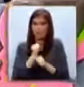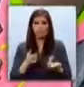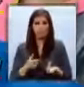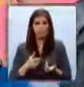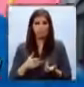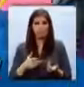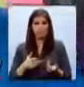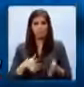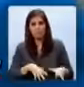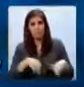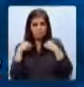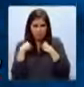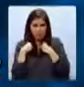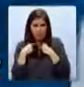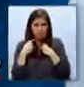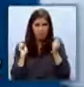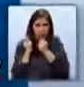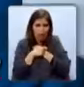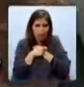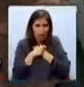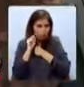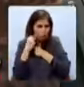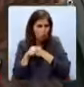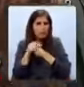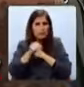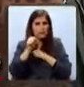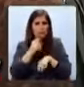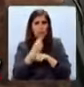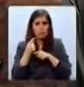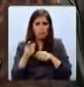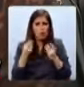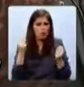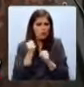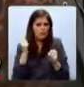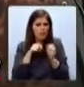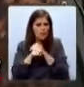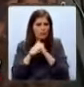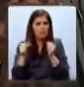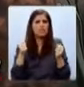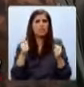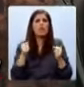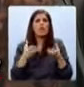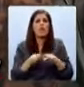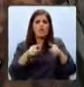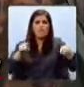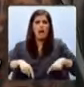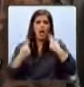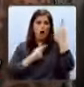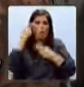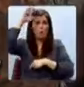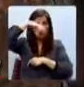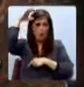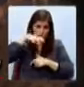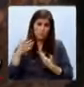todos os dias? Sim. Porquê? Porque está muito frio nas salas e dá alguma chuva.